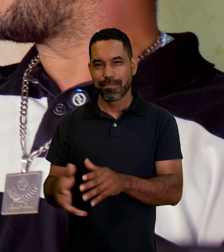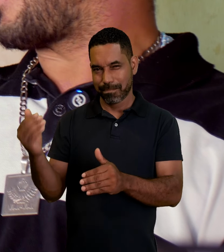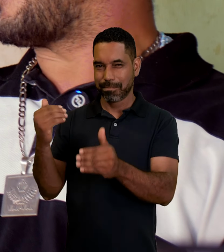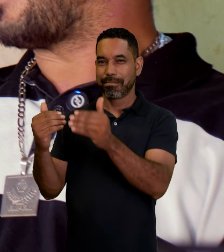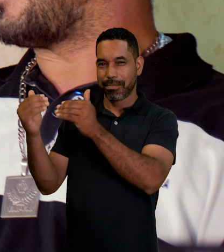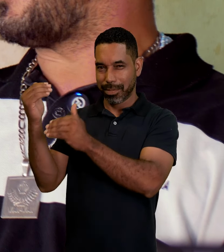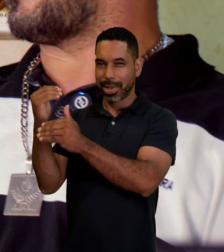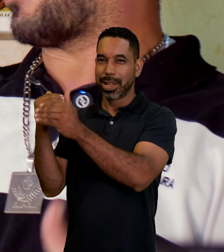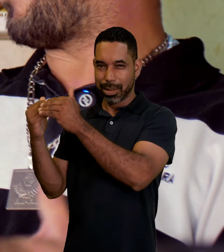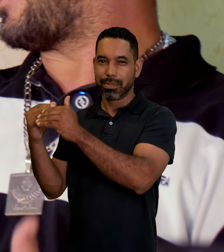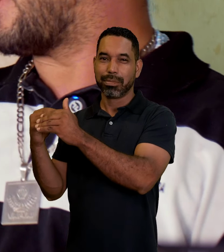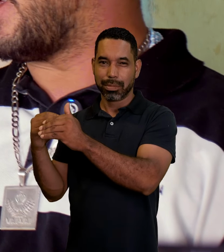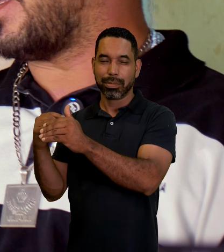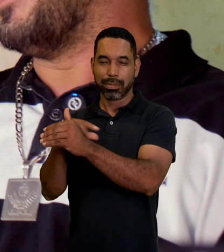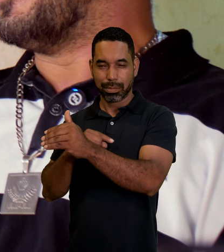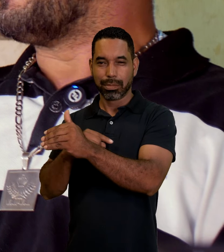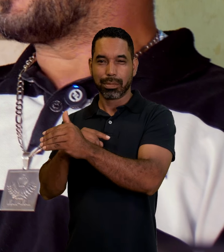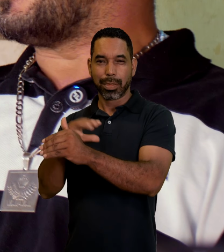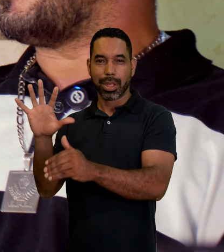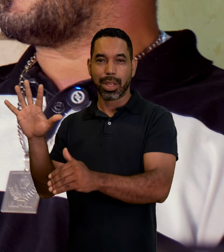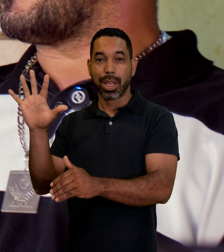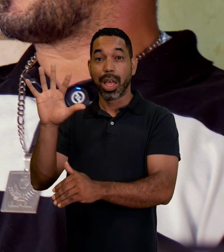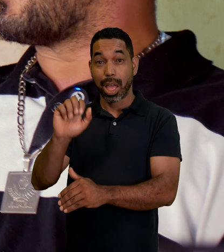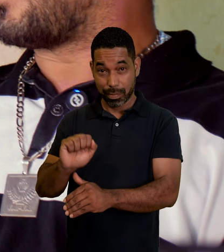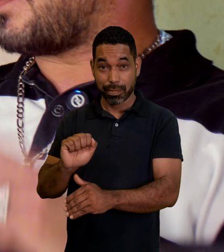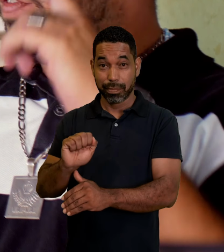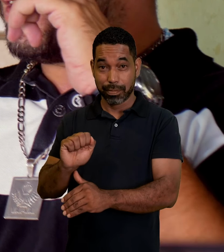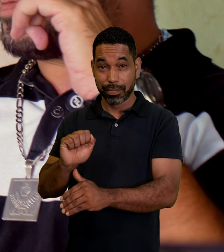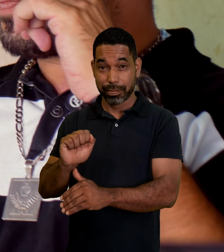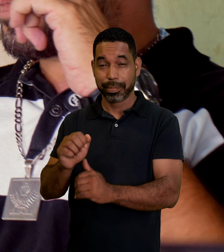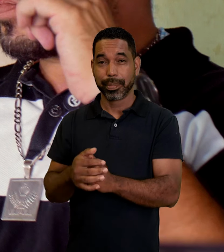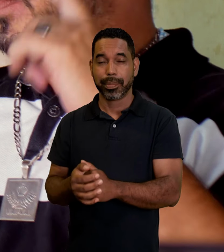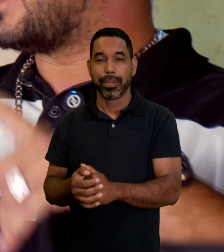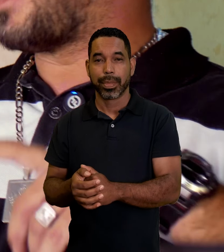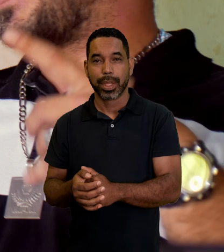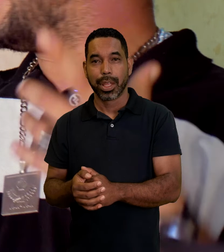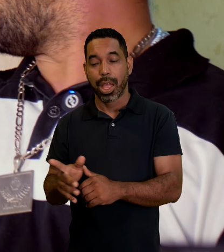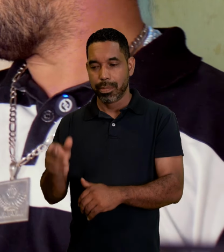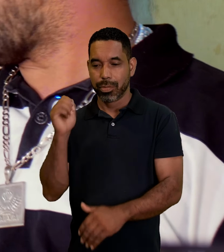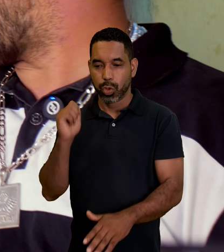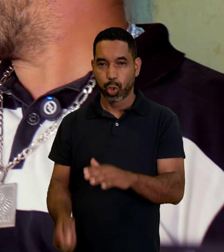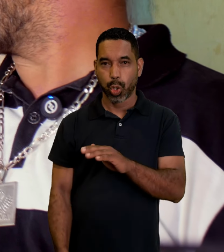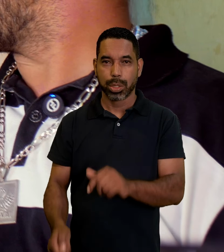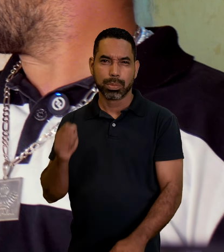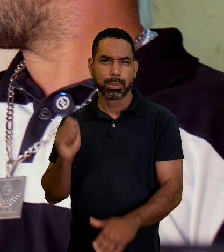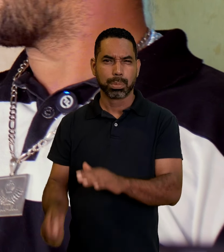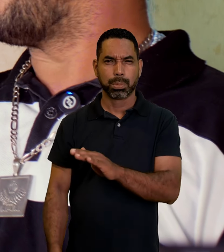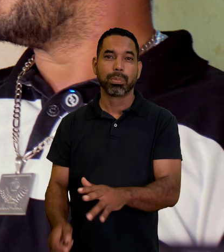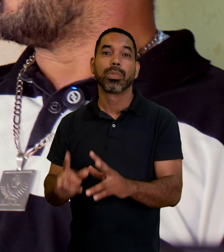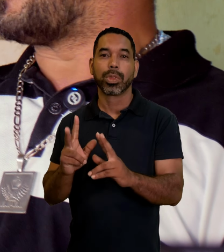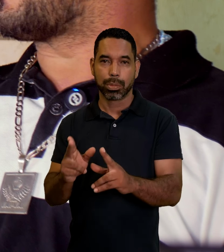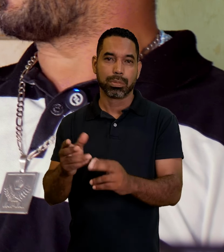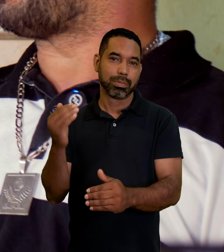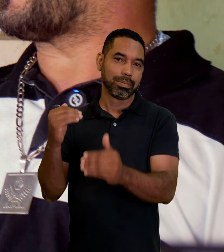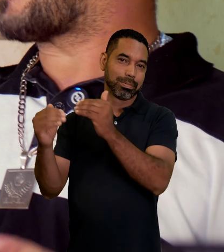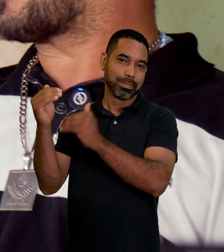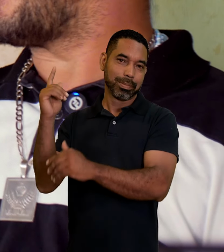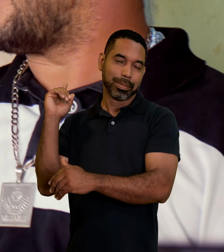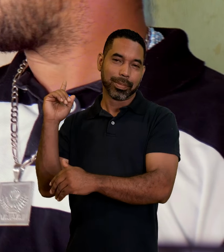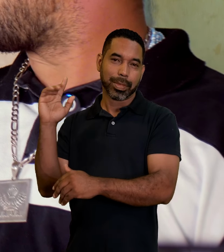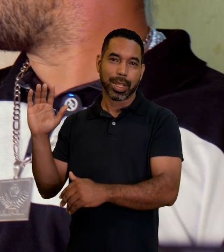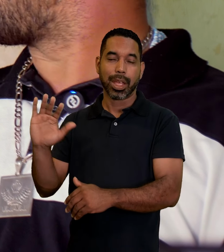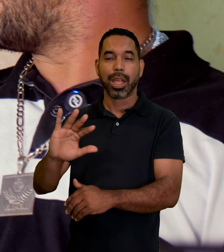dessa ancestralidade africana e inclusive na maneira de tocar, então uma das